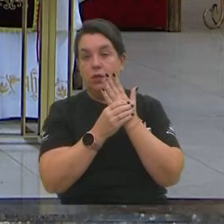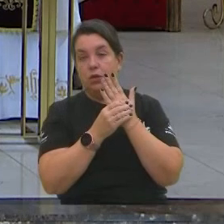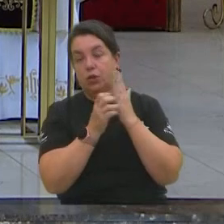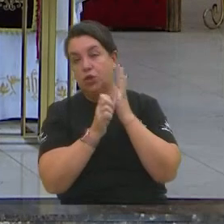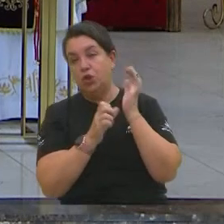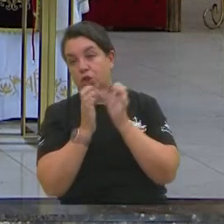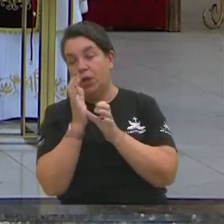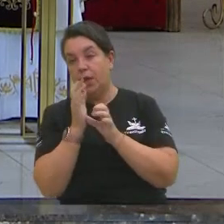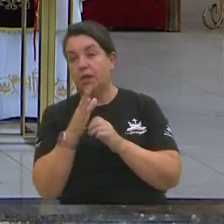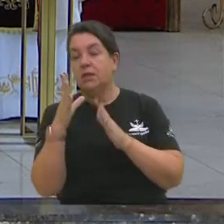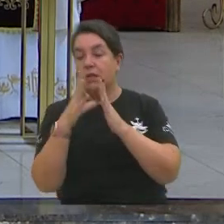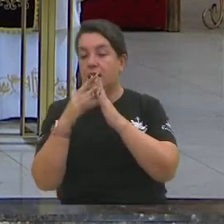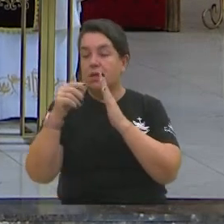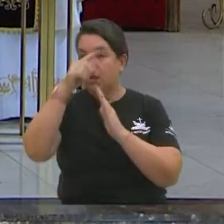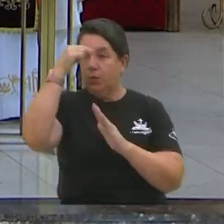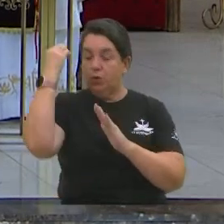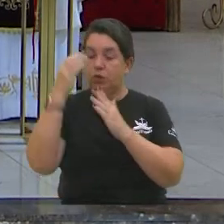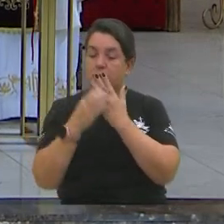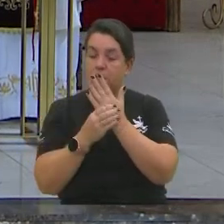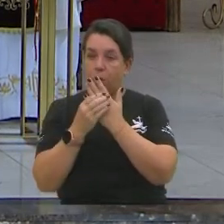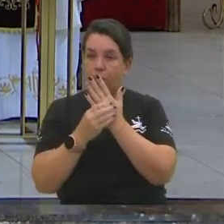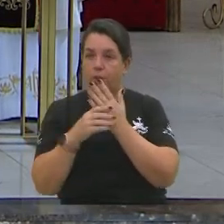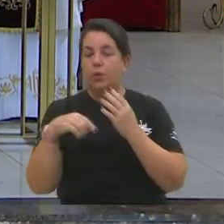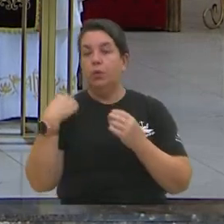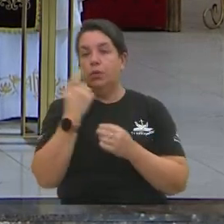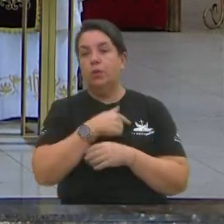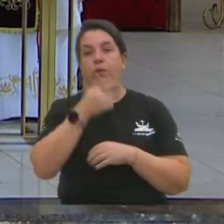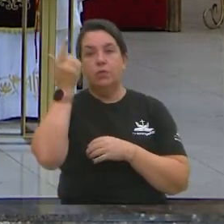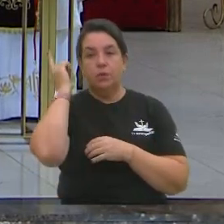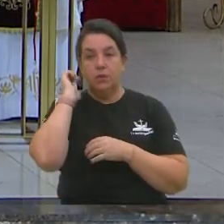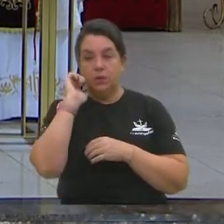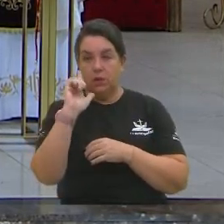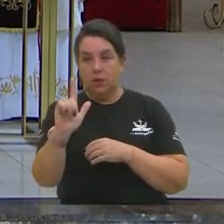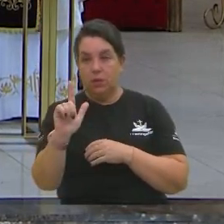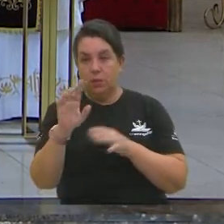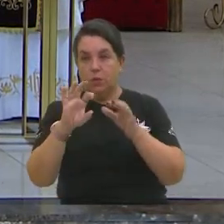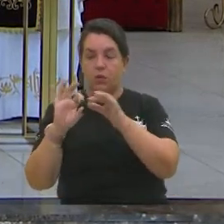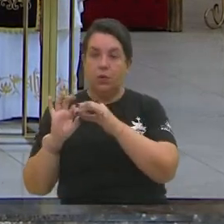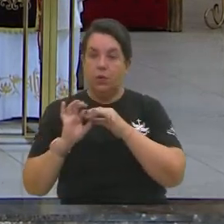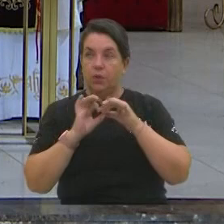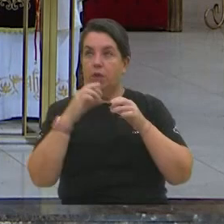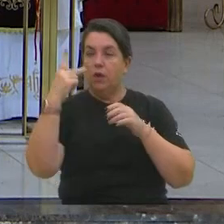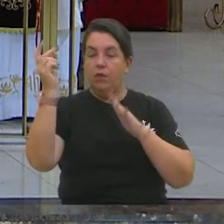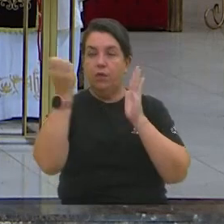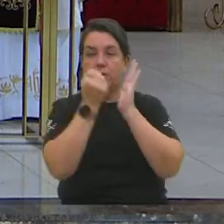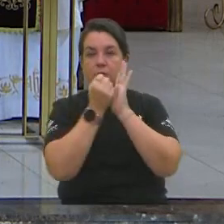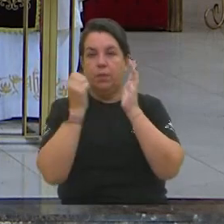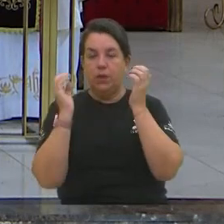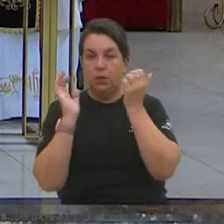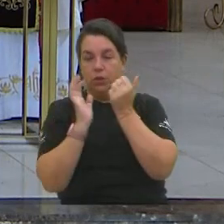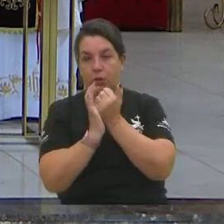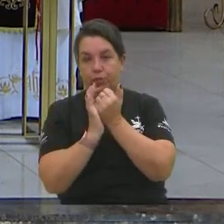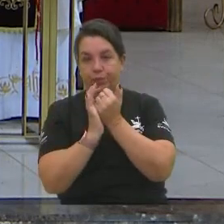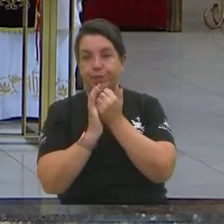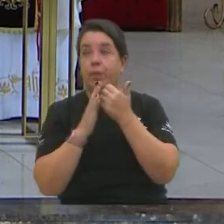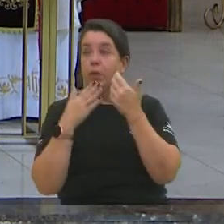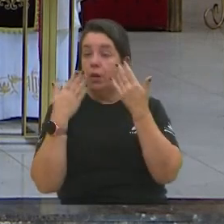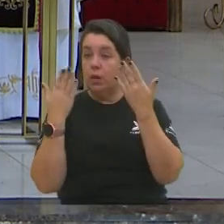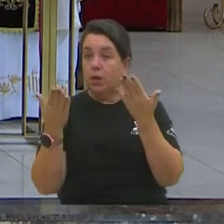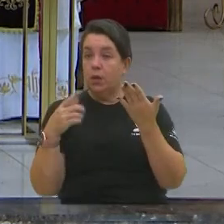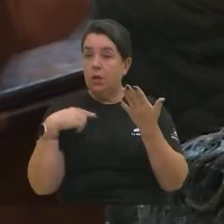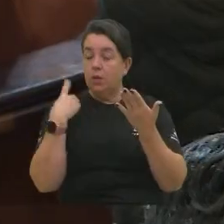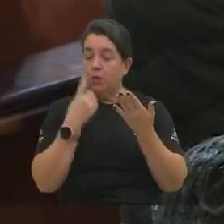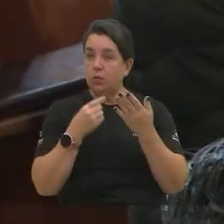a exemplo de São Pio, possamos nos unir à vossa paixão,